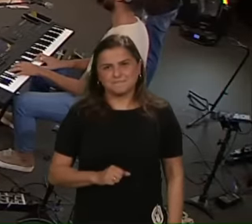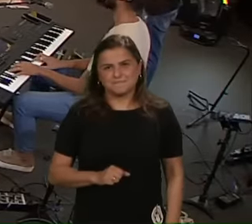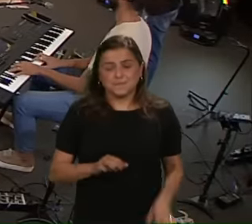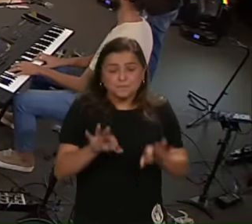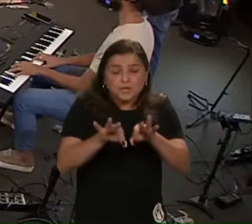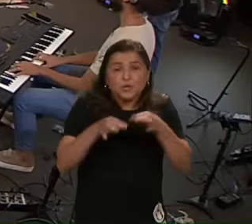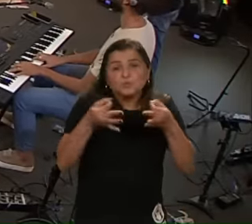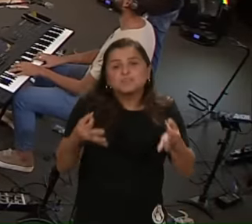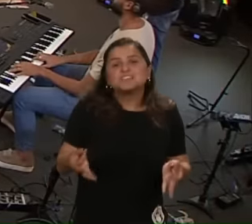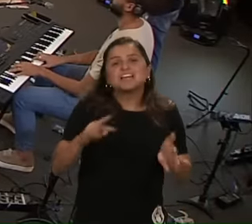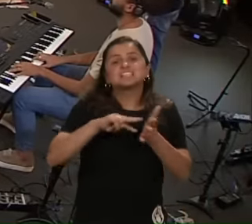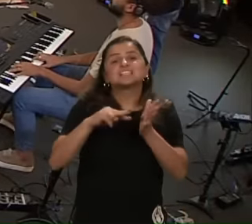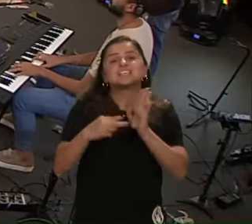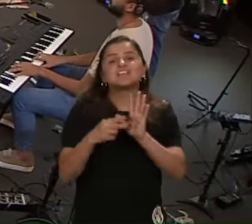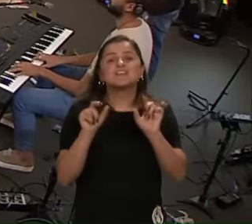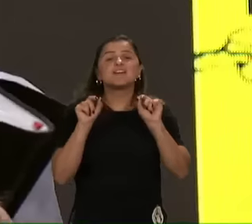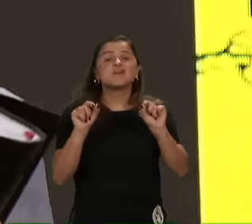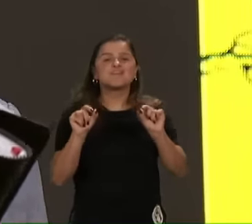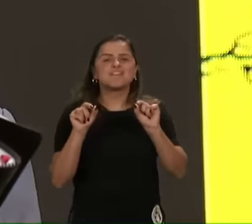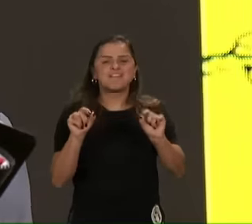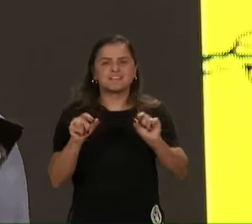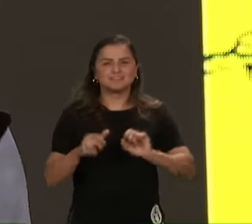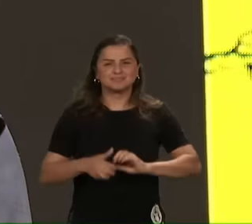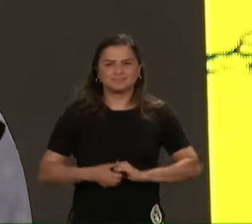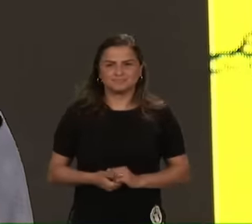Humildade é outra coisa, querido.